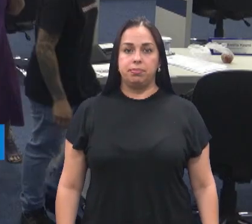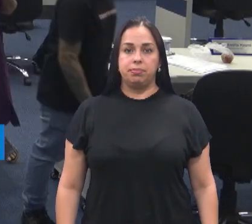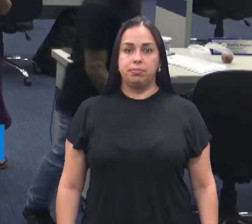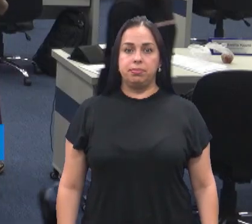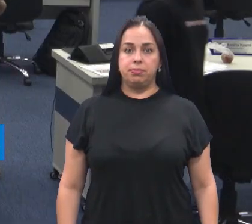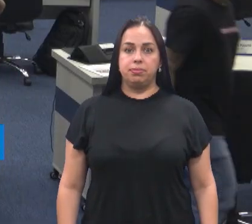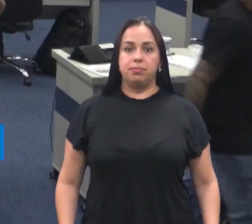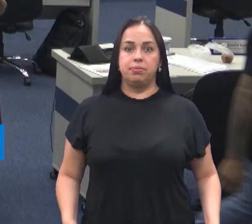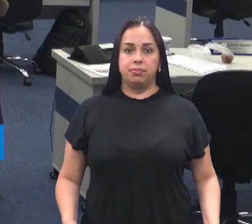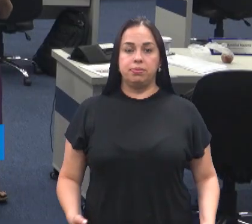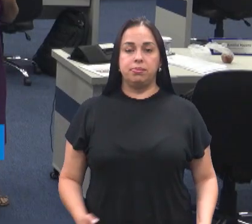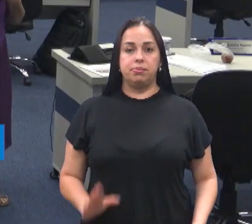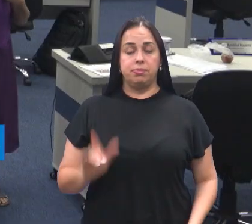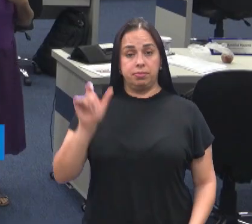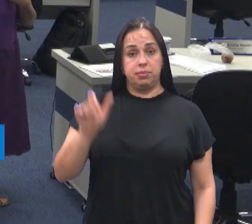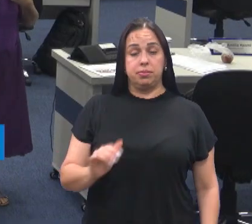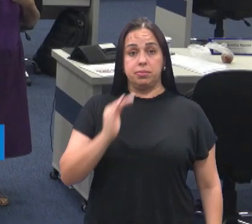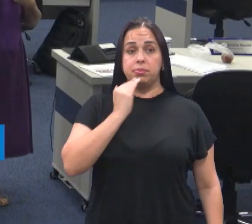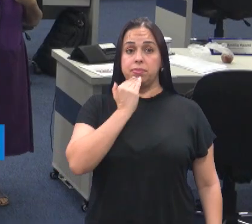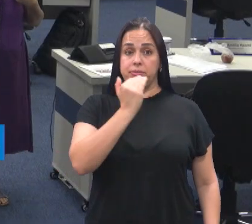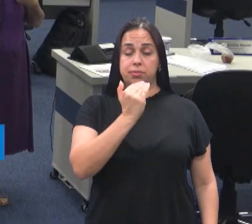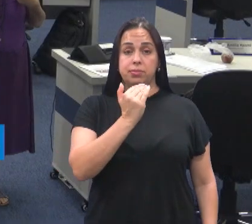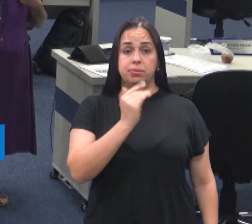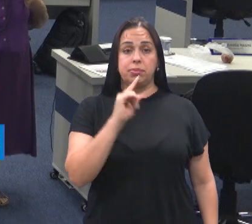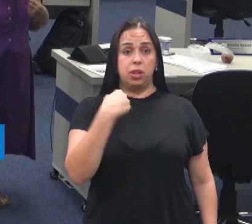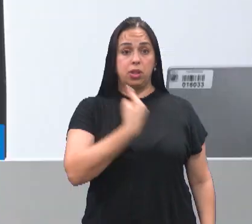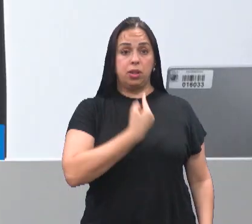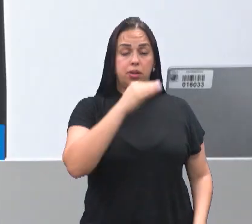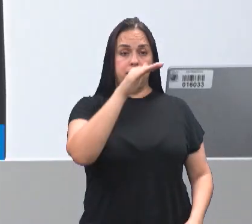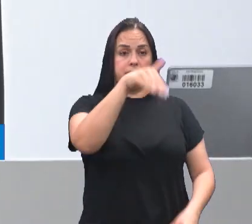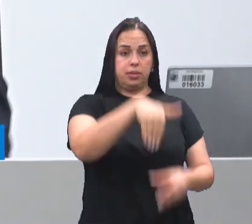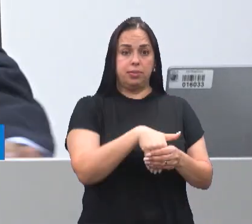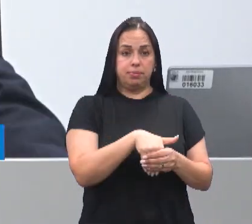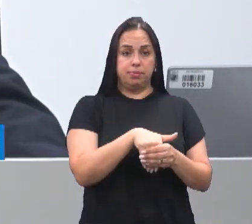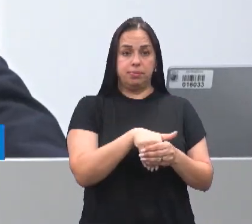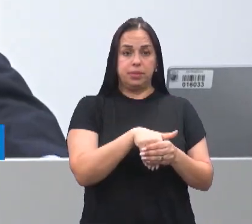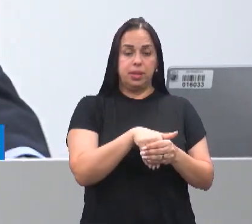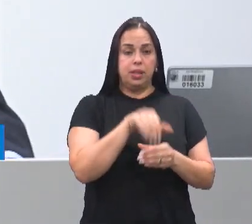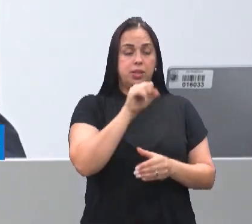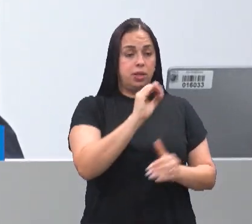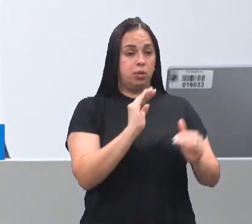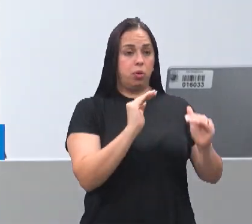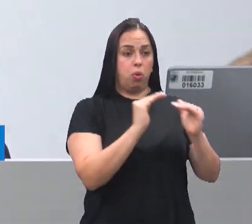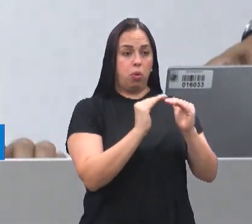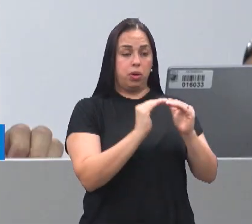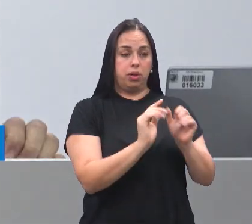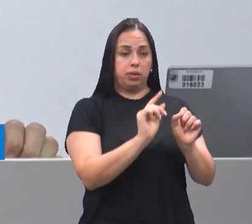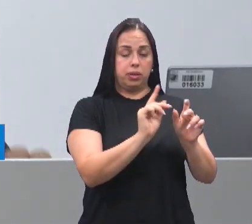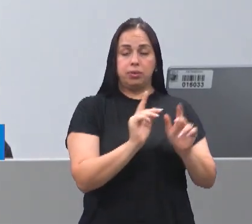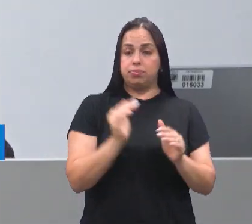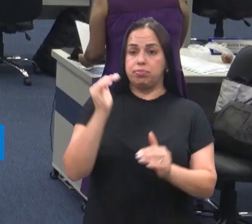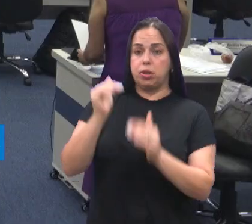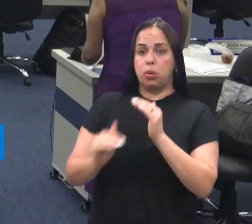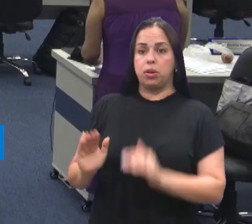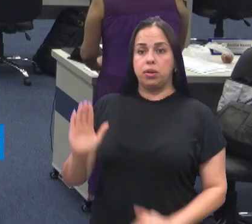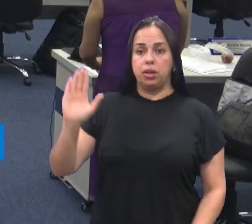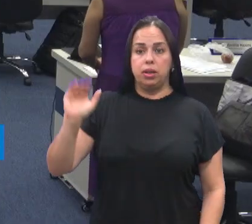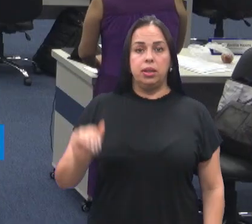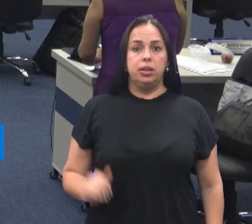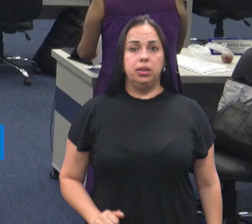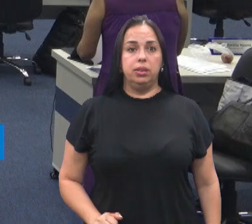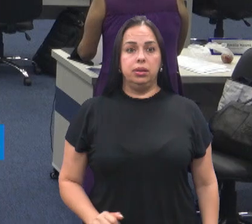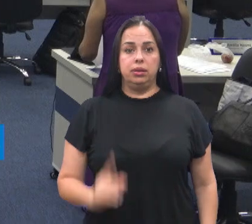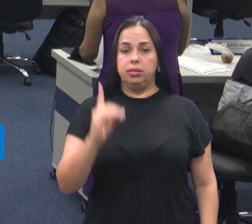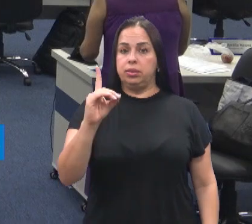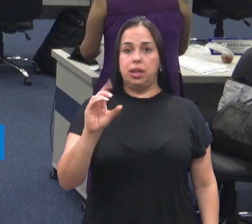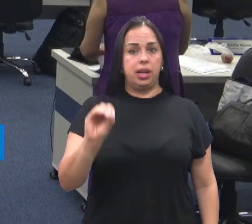Em votação, o pedido verbal do vereador José Luiz Nunes. Vereadores favoráveis permaneçam como estão, os contrários que se manifestem. 10 votos